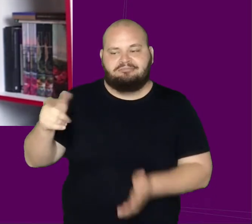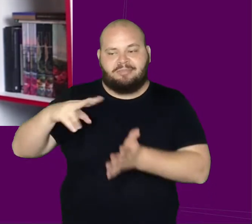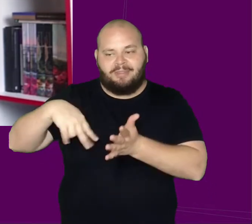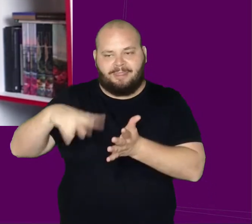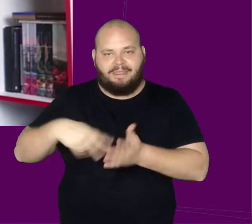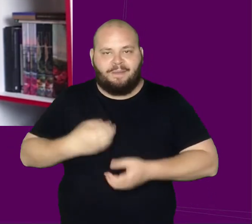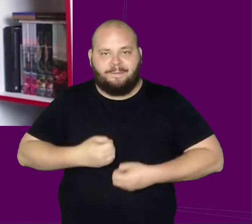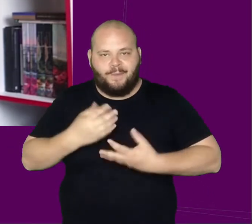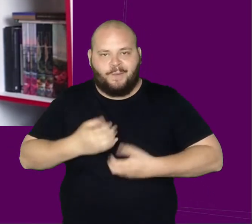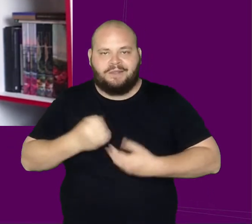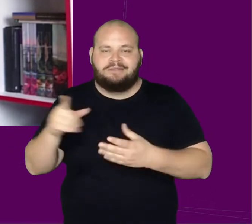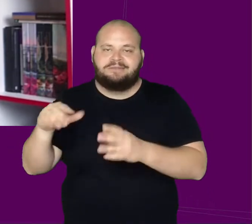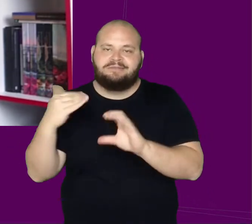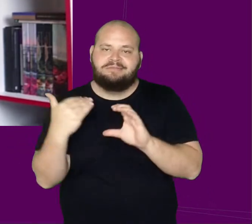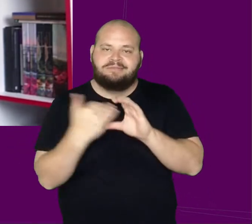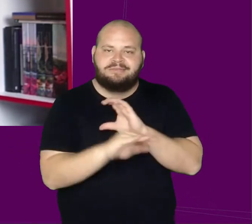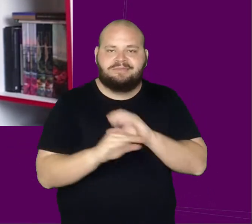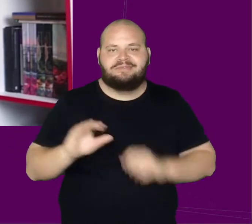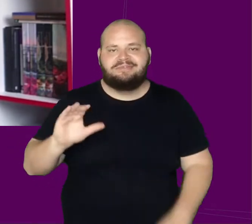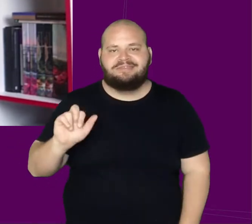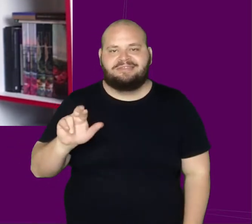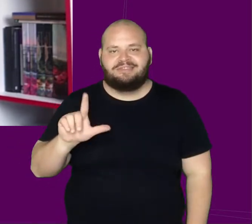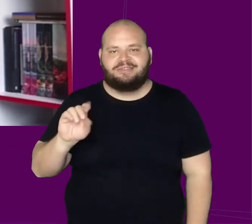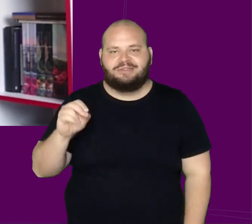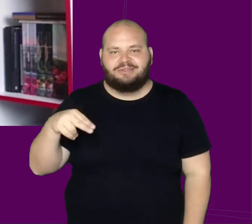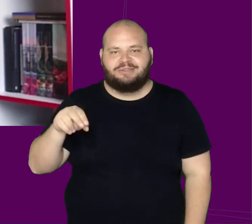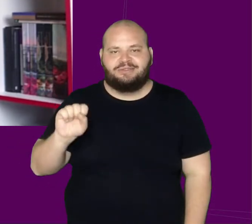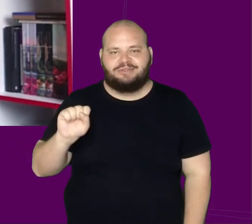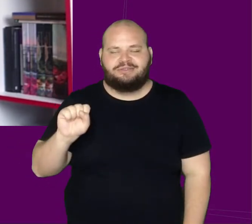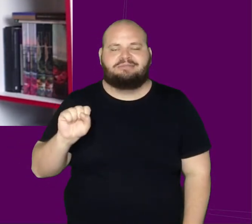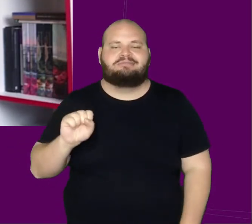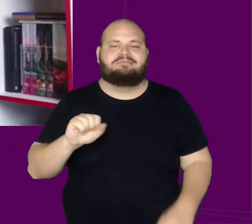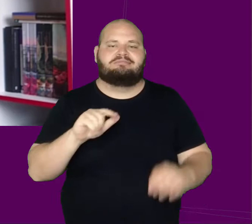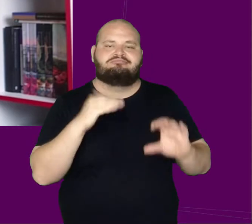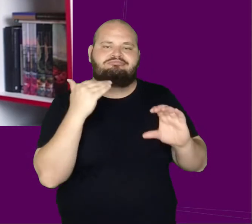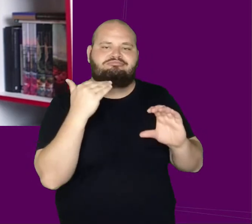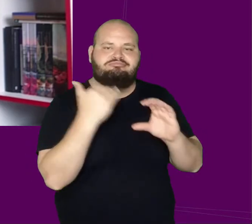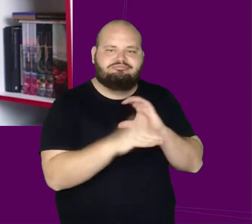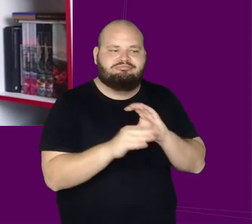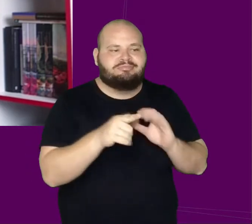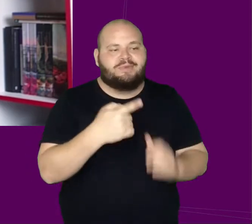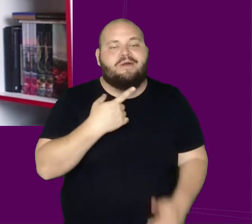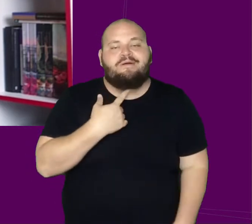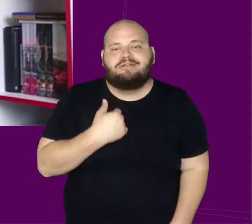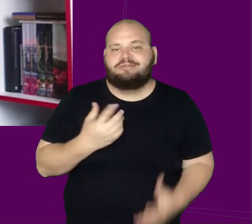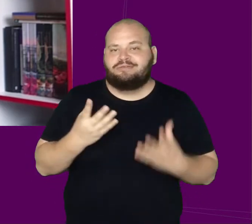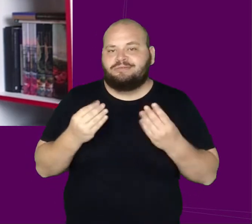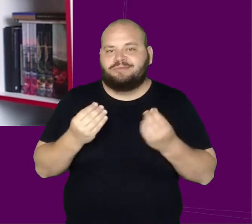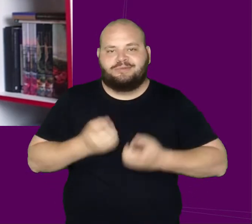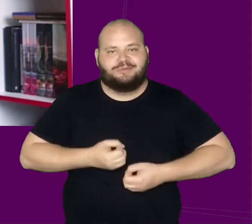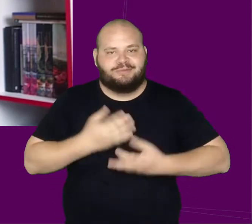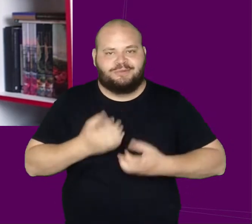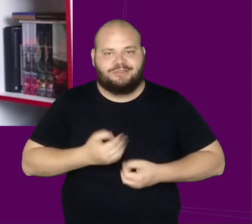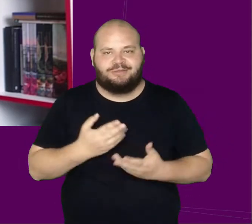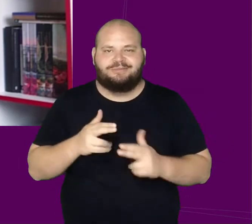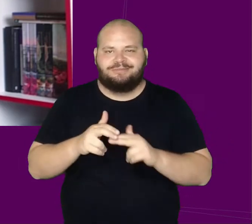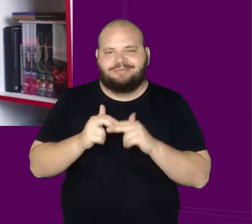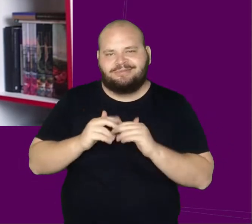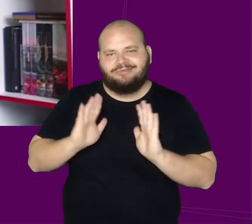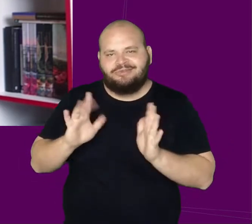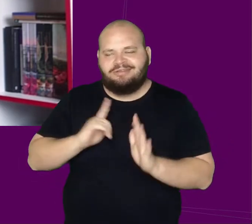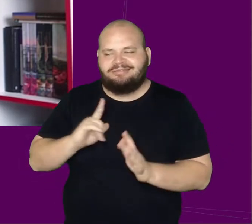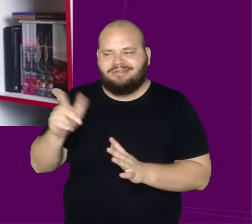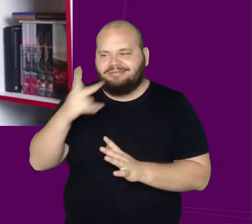leu os poemas e mandou para o Carlos Drummond de Andrade, que gostou muito dos poemas dela. Então, ela tem já esse